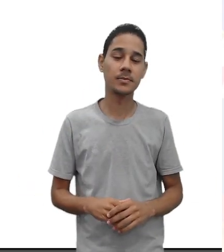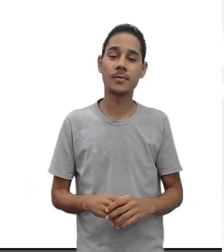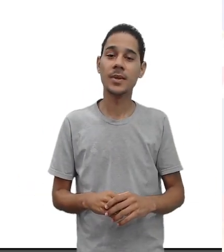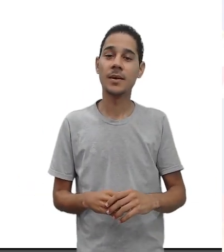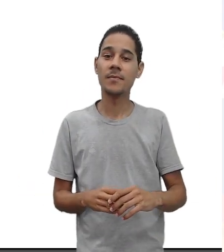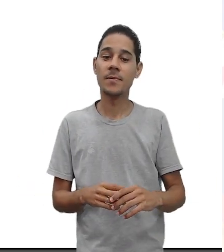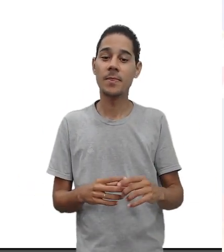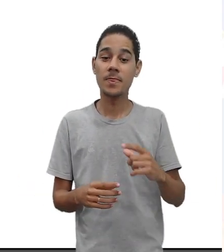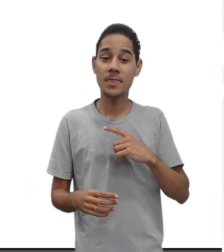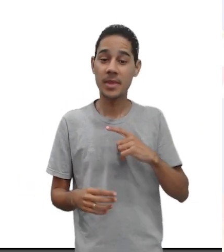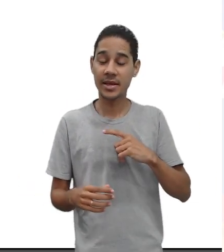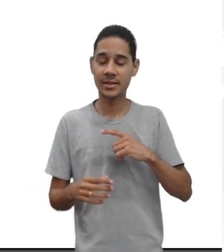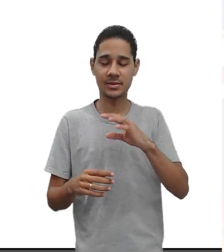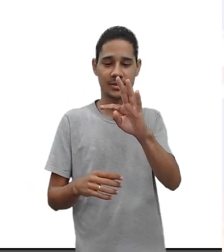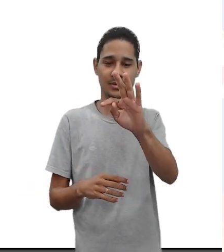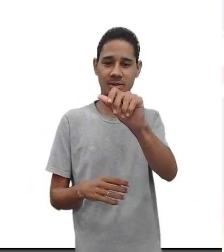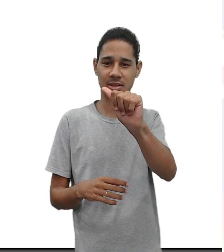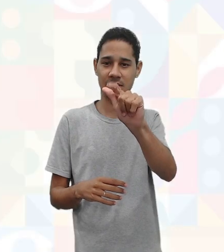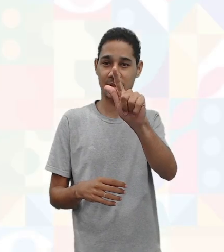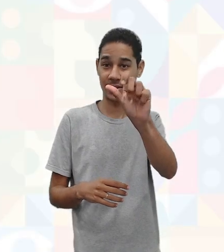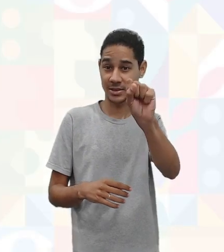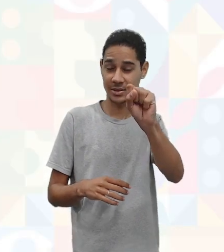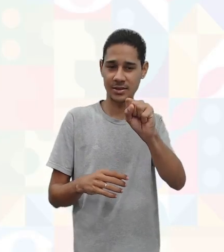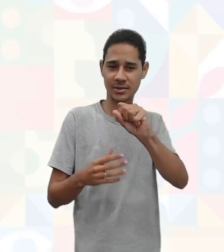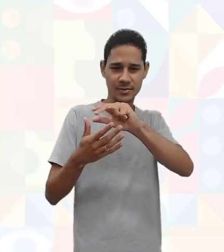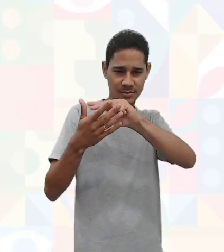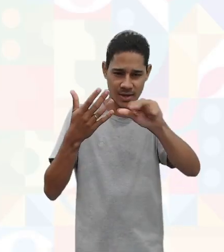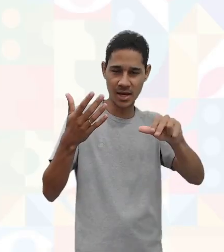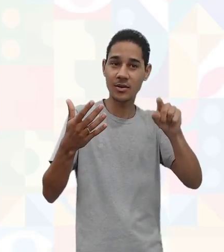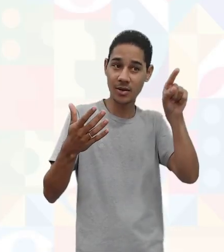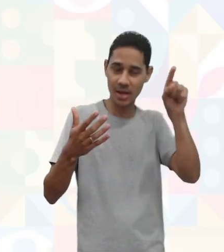gente tem uma série de tags exploradas no nosso e-book.